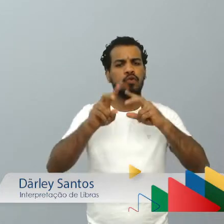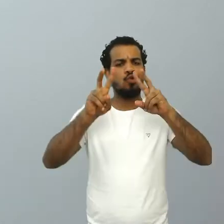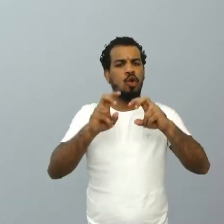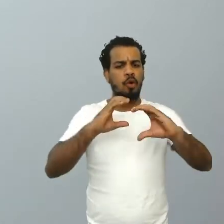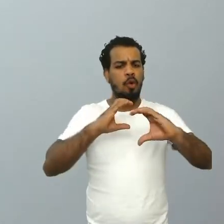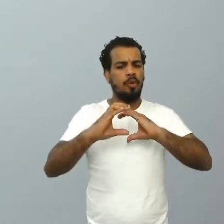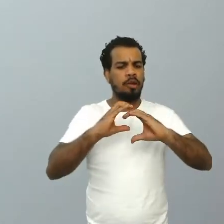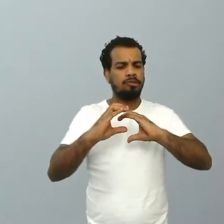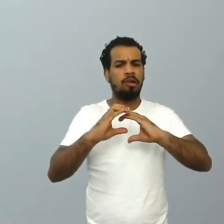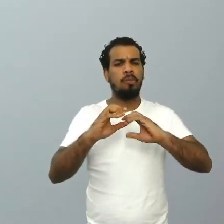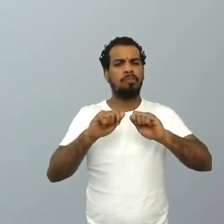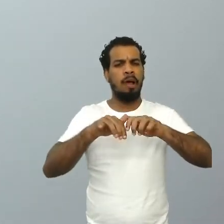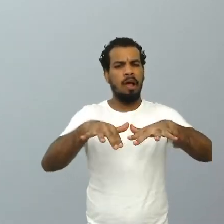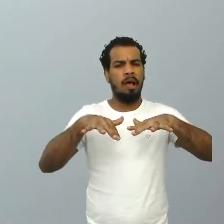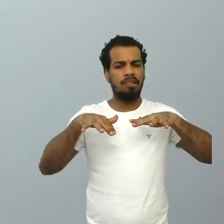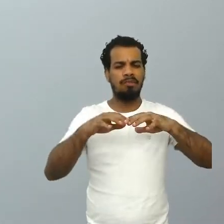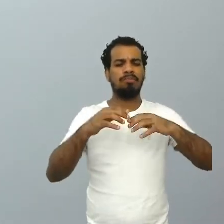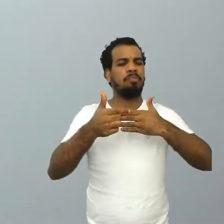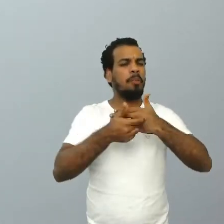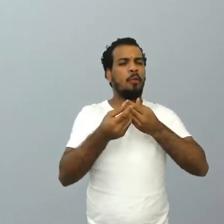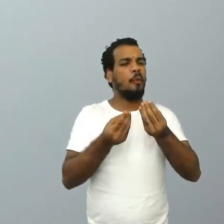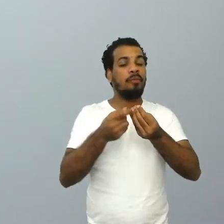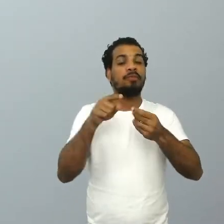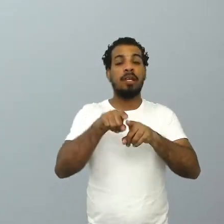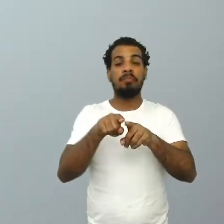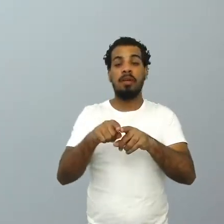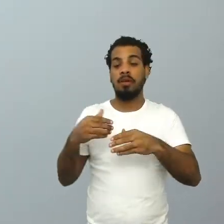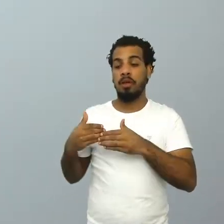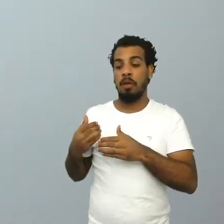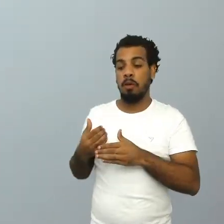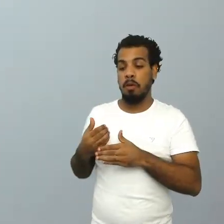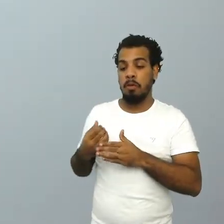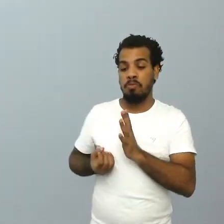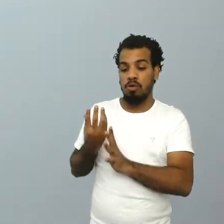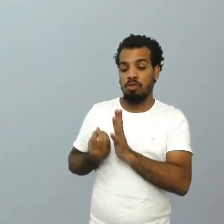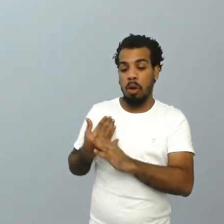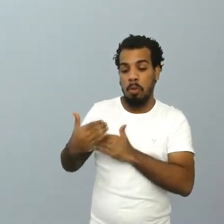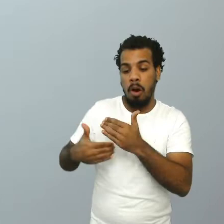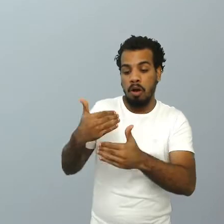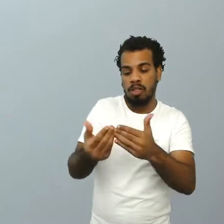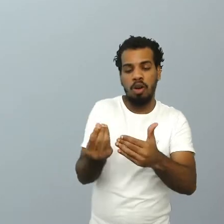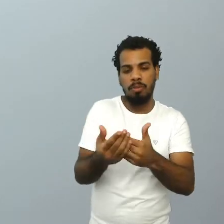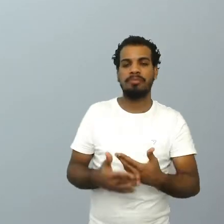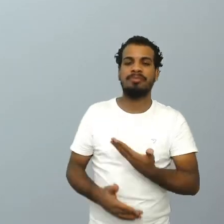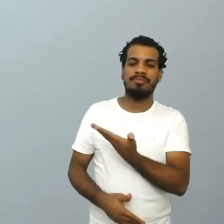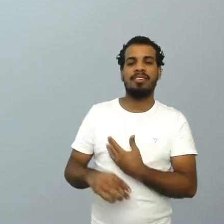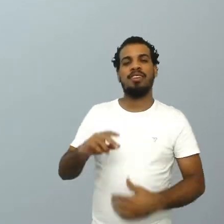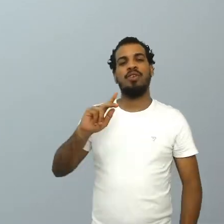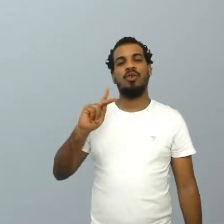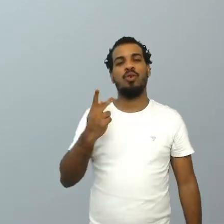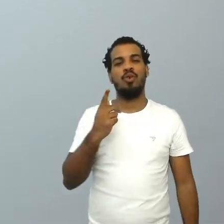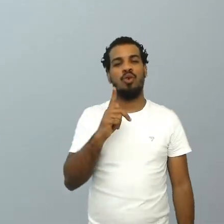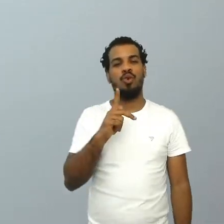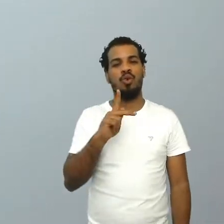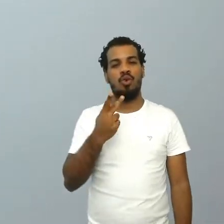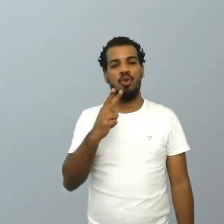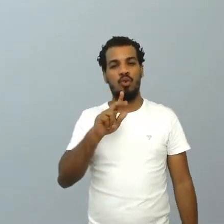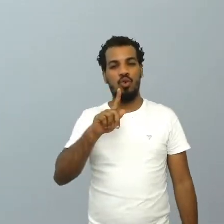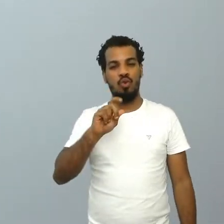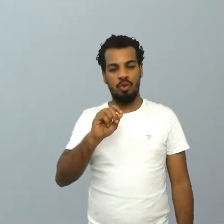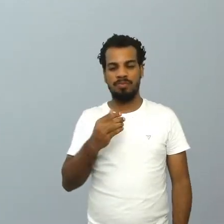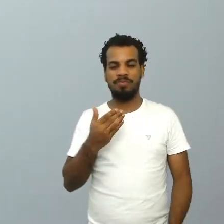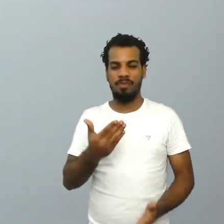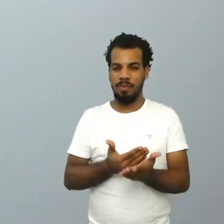de comunicação de massa e o processo de produção. Meu nome é Hugo Regis e começamos a aula de Sociologia agora. Vamos